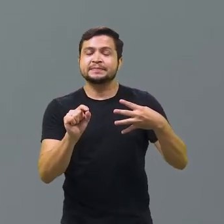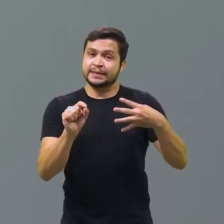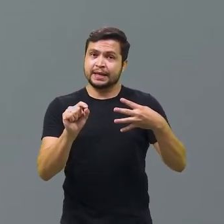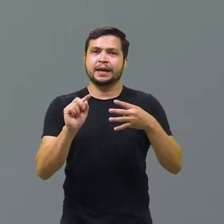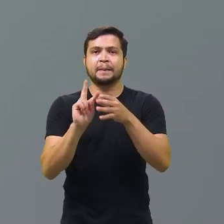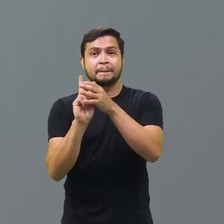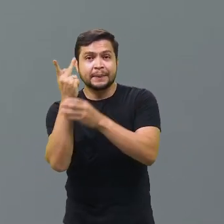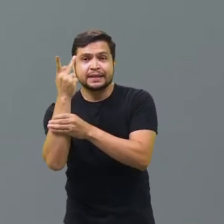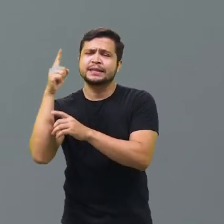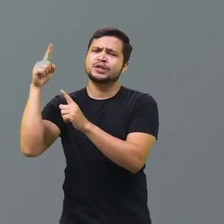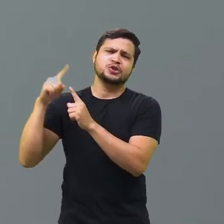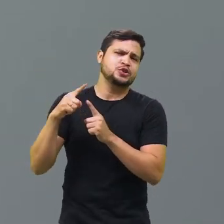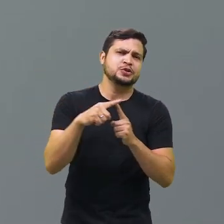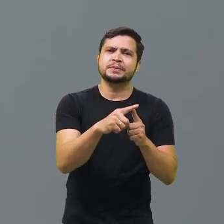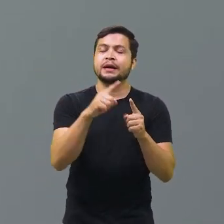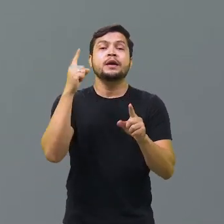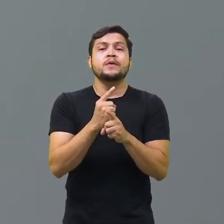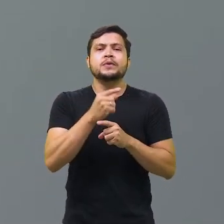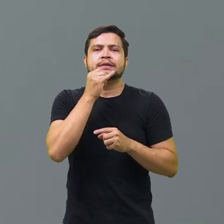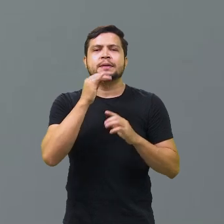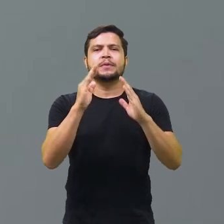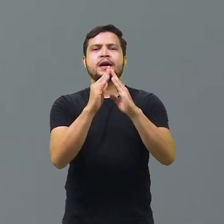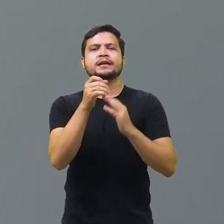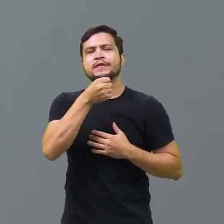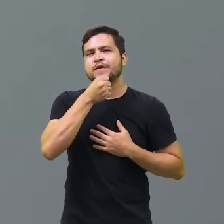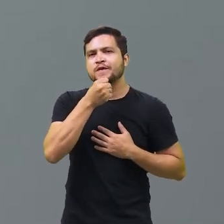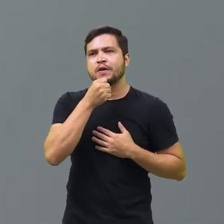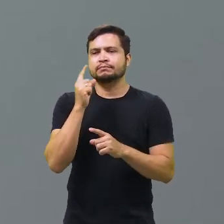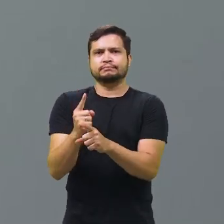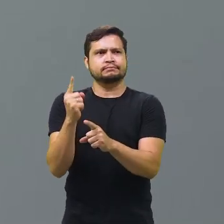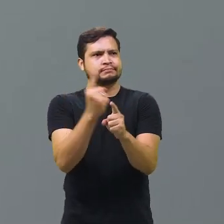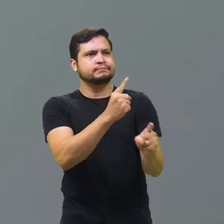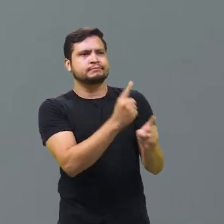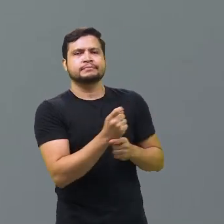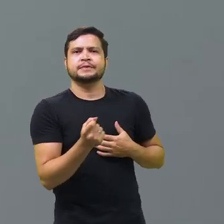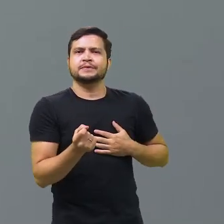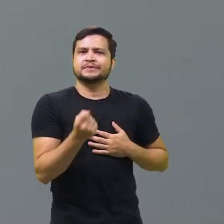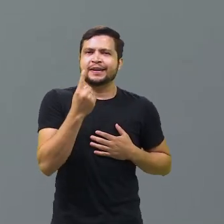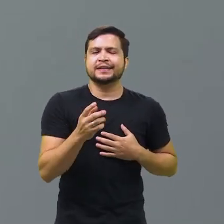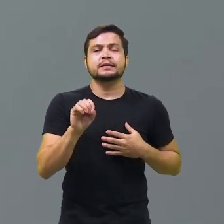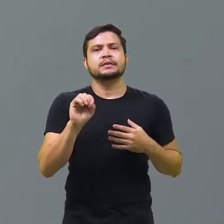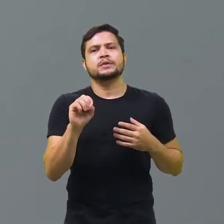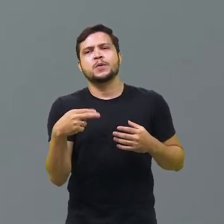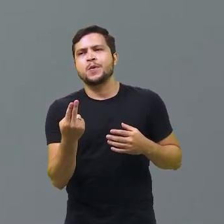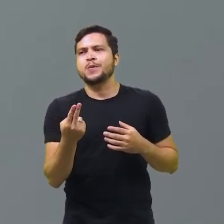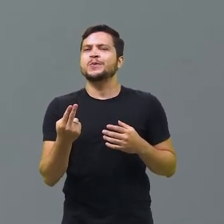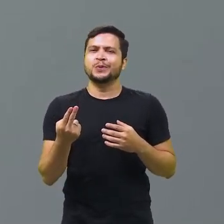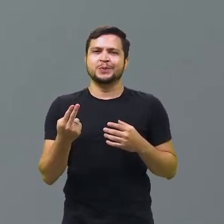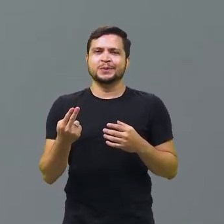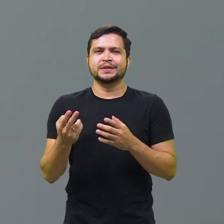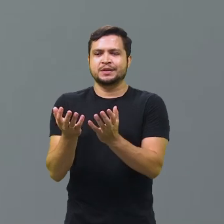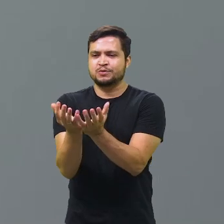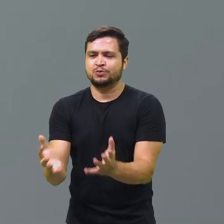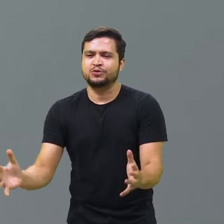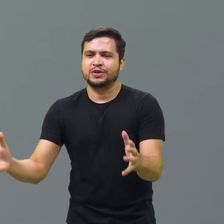muito típicas, às vezes a gente encontra bastante no jardim da avó da gente, né? Quase sempre você tem lá no jardim da avó aquele